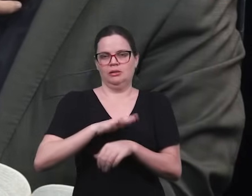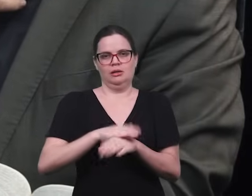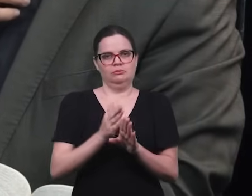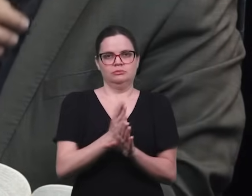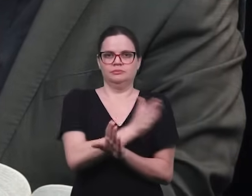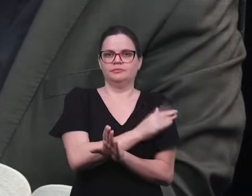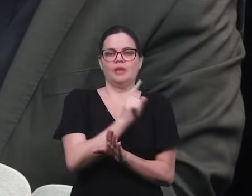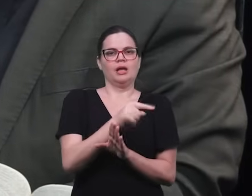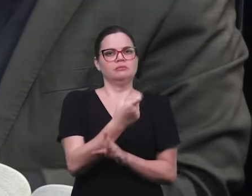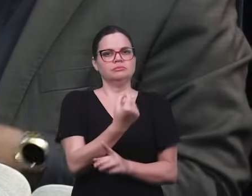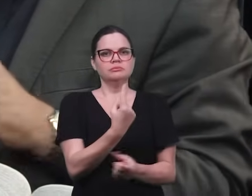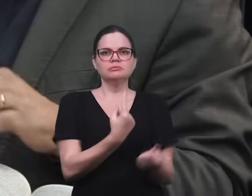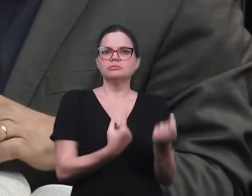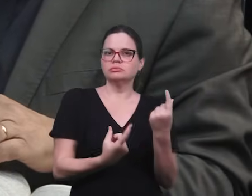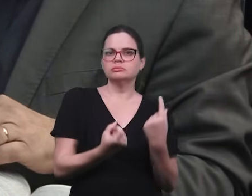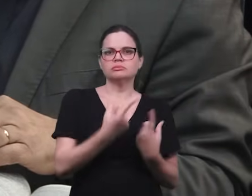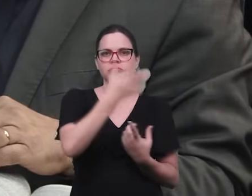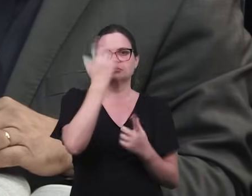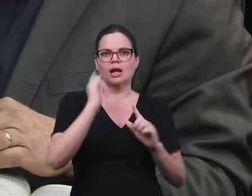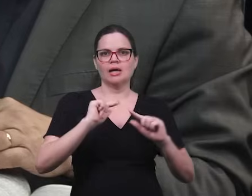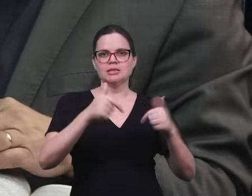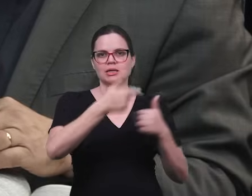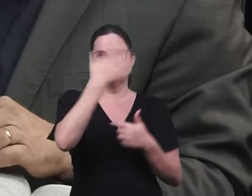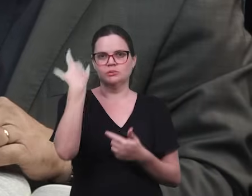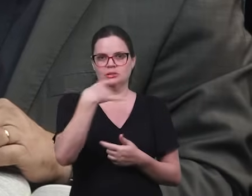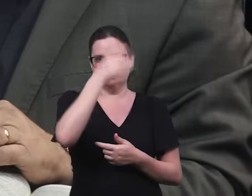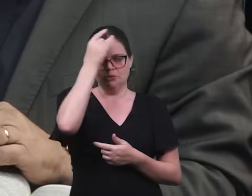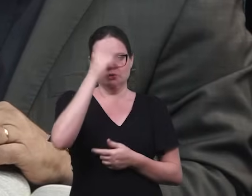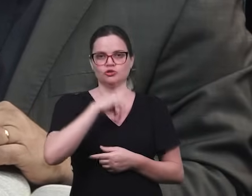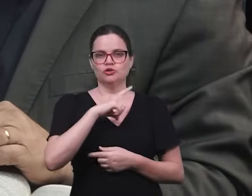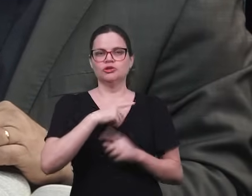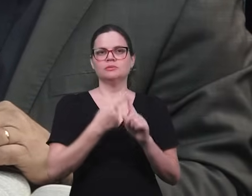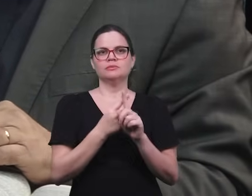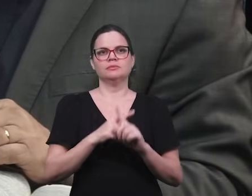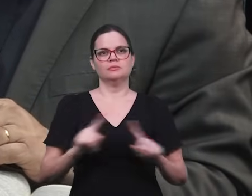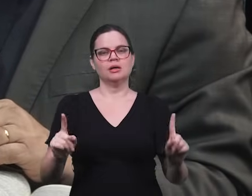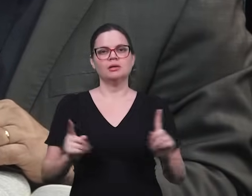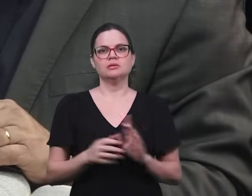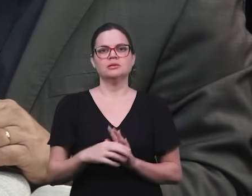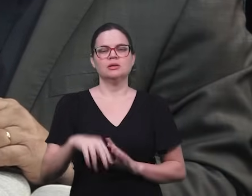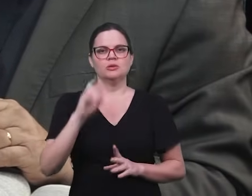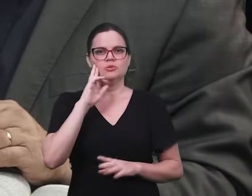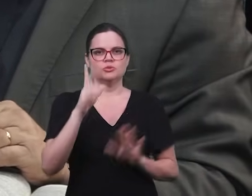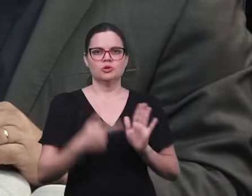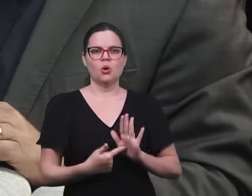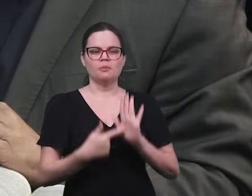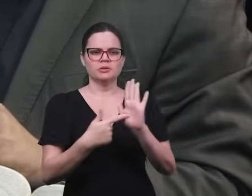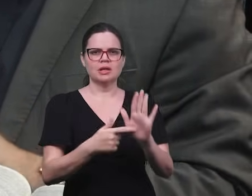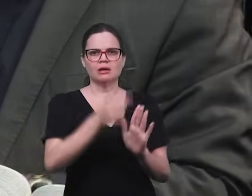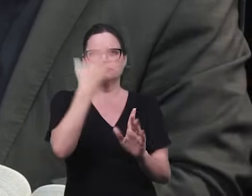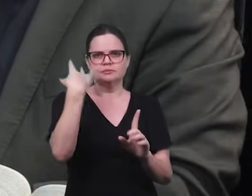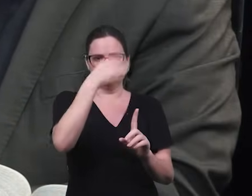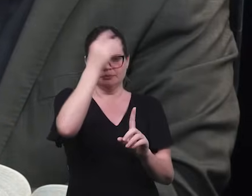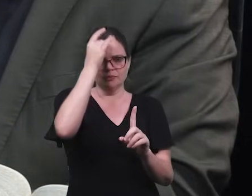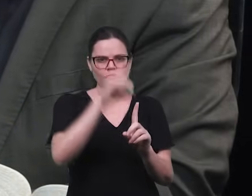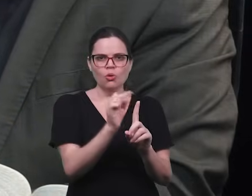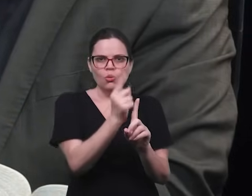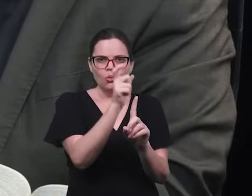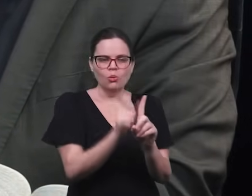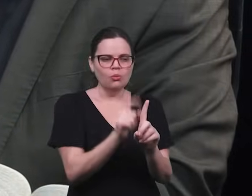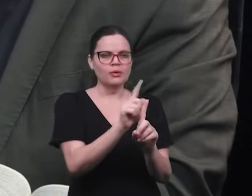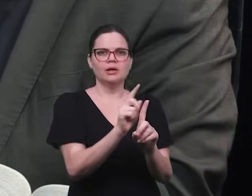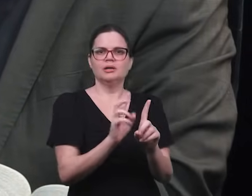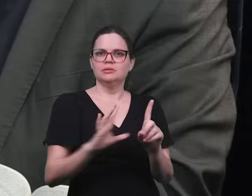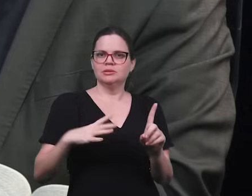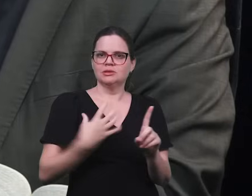estava escondido, mas o Senhor mostrava, o homem era, Deus falava, e era o Espírito Santo que estava